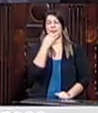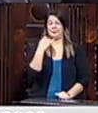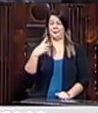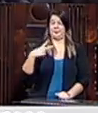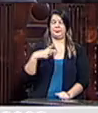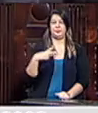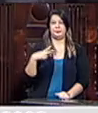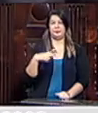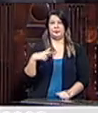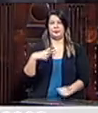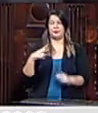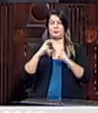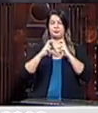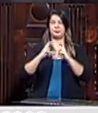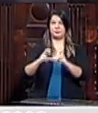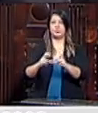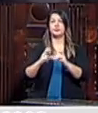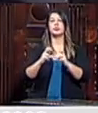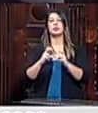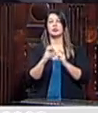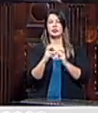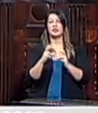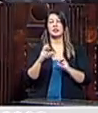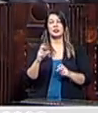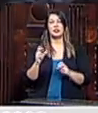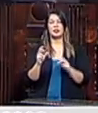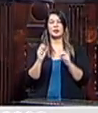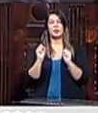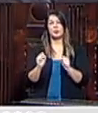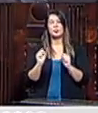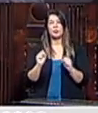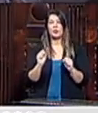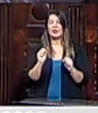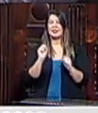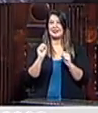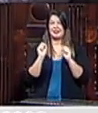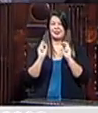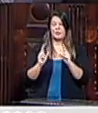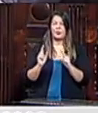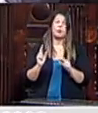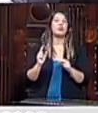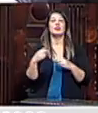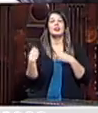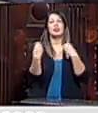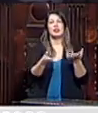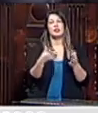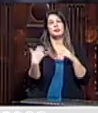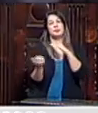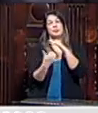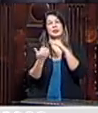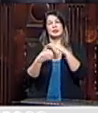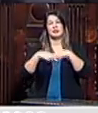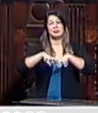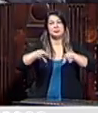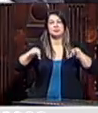da rede ferroviária federal, entregaram para os malandros de sempre os ramais ferroviários